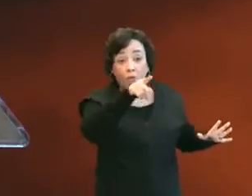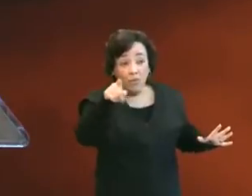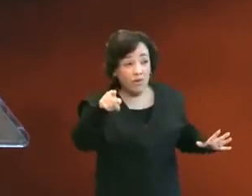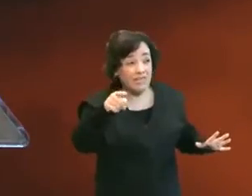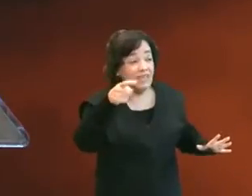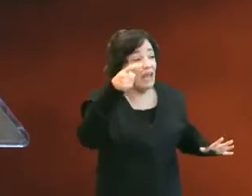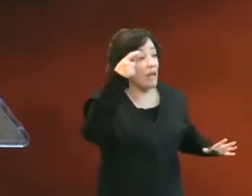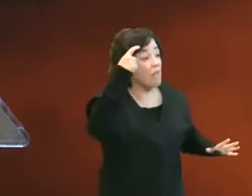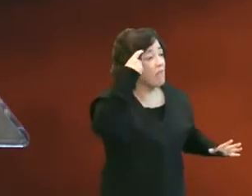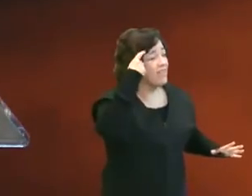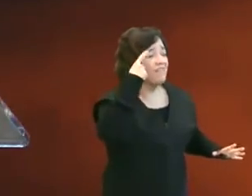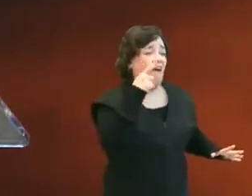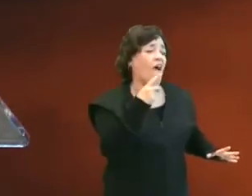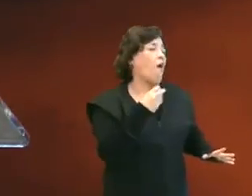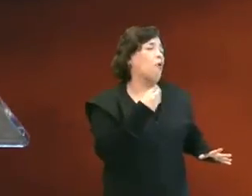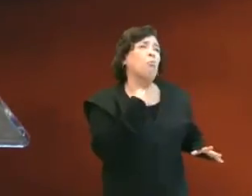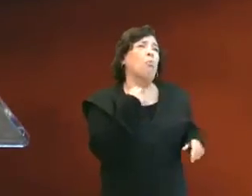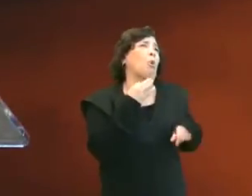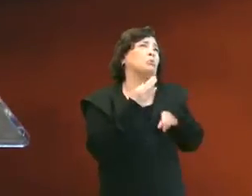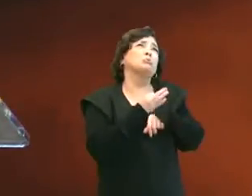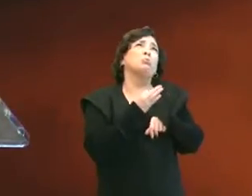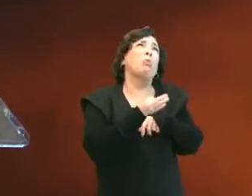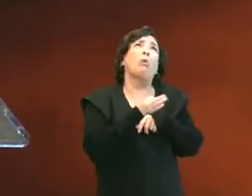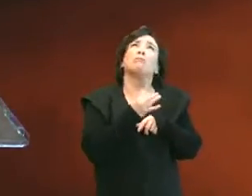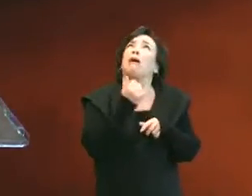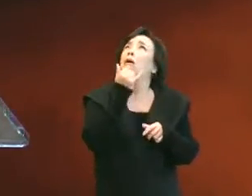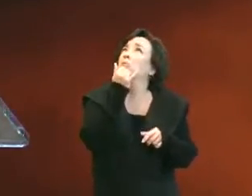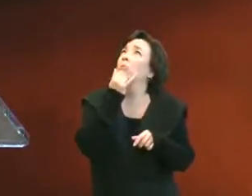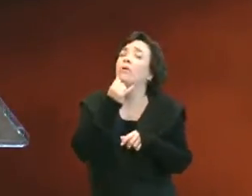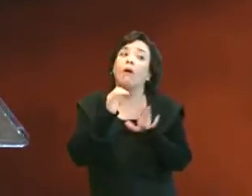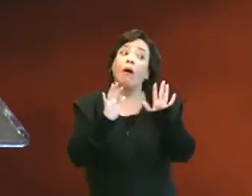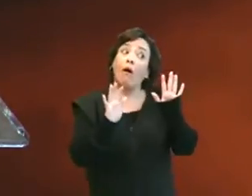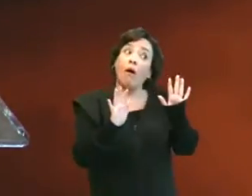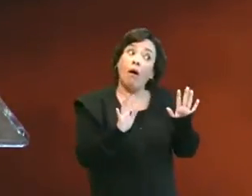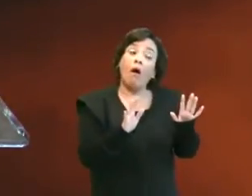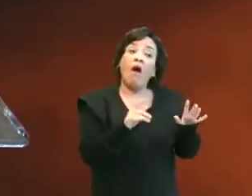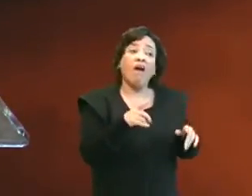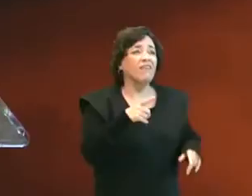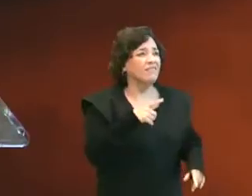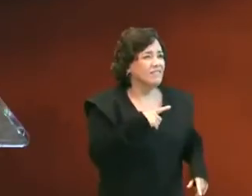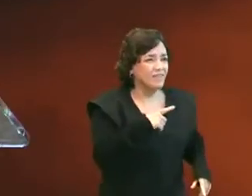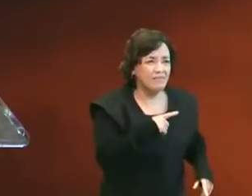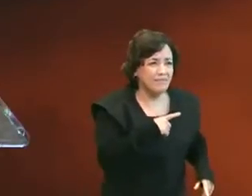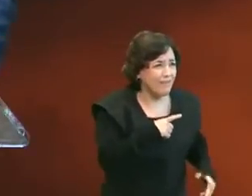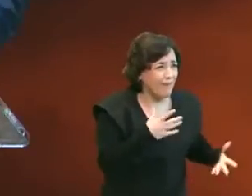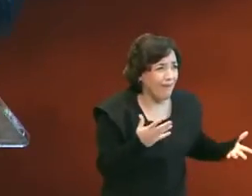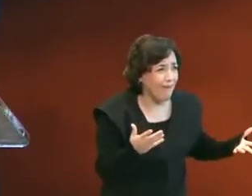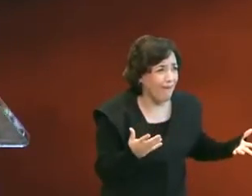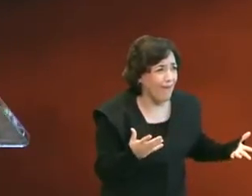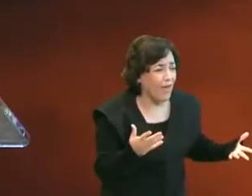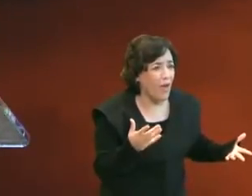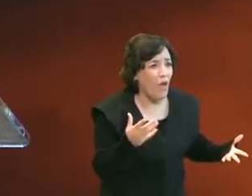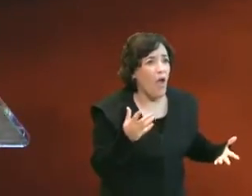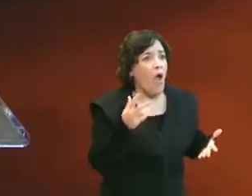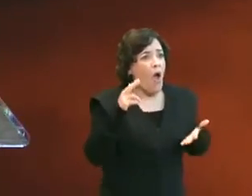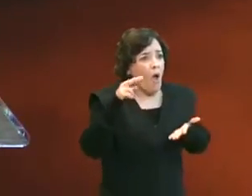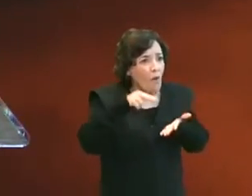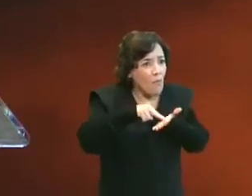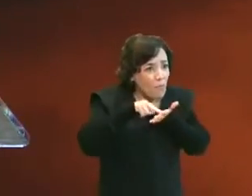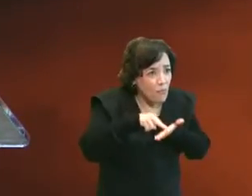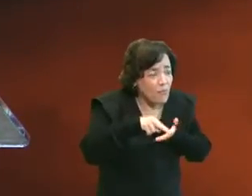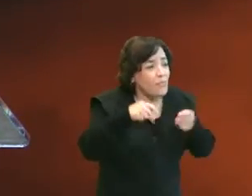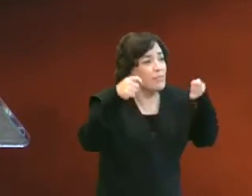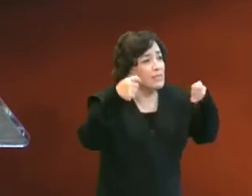que não têm condição de chegar lá. Hoje eu quero falar com aqueles que têm medo, com aqueles que se sentem